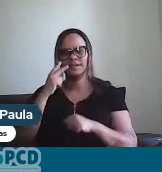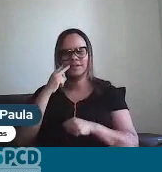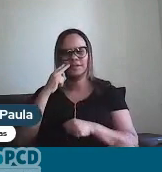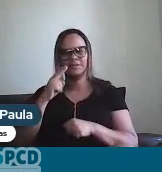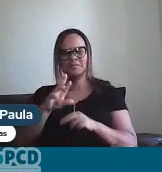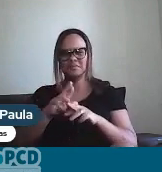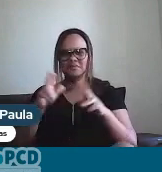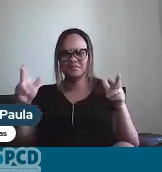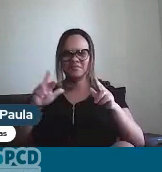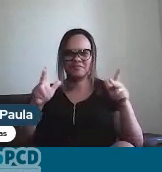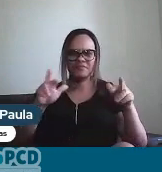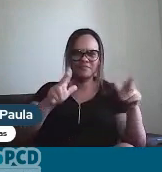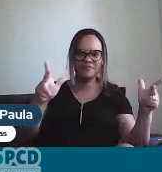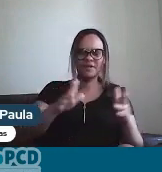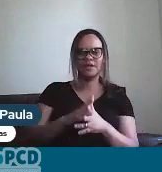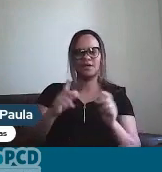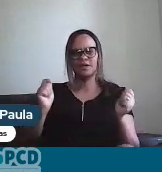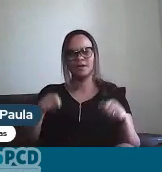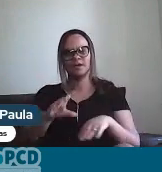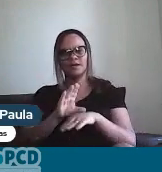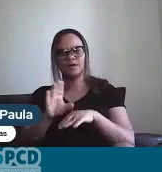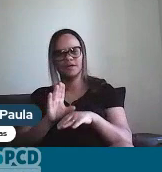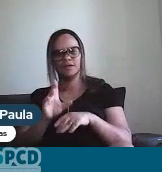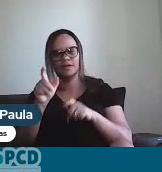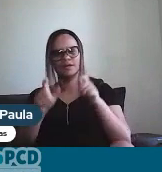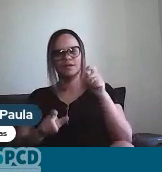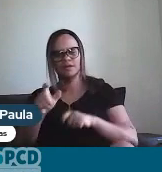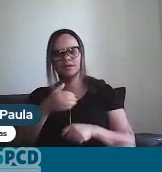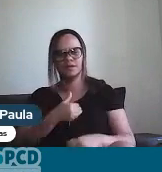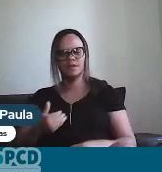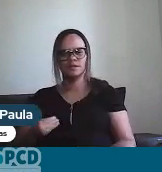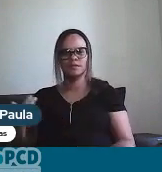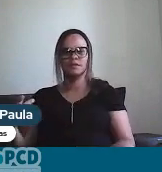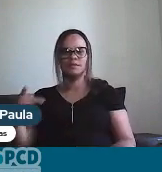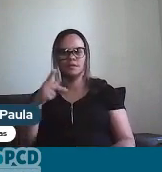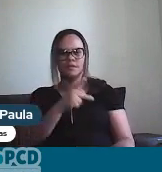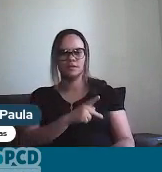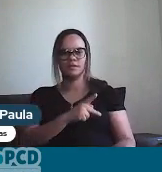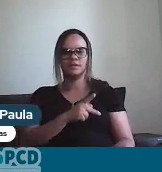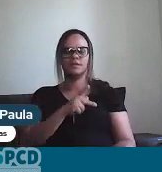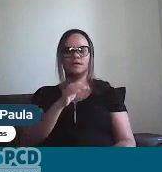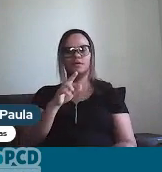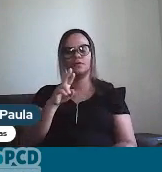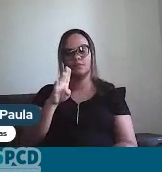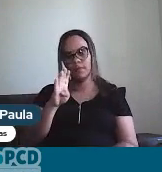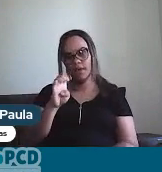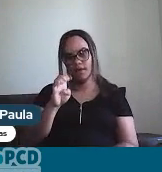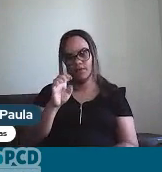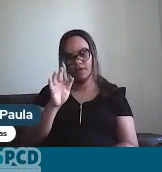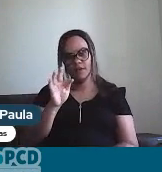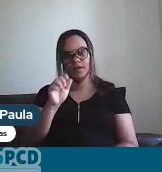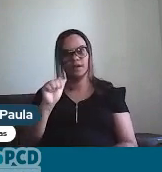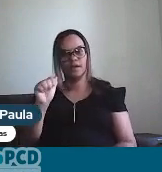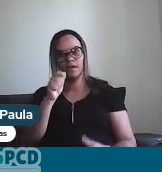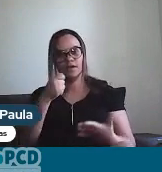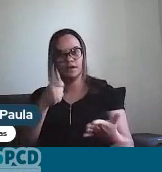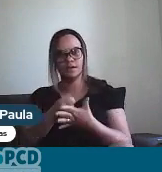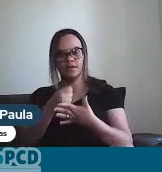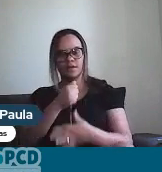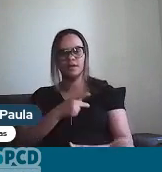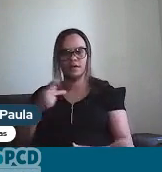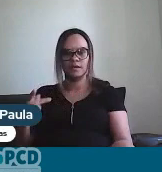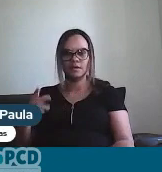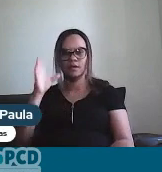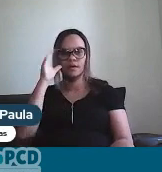situações. Eu faço algumas capacitações com o pessoal do serviço público em relação ao uso do IFBRA, porque foi obrigatório usar para a aposentadoria do